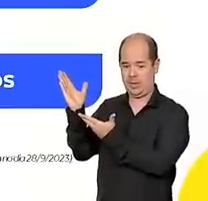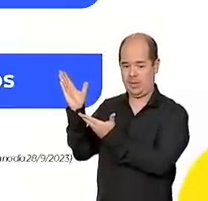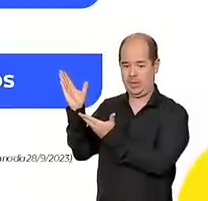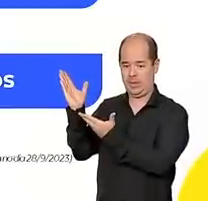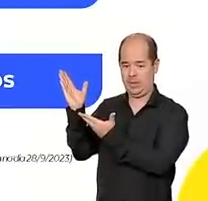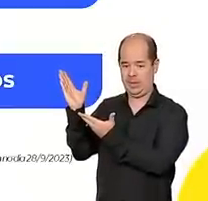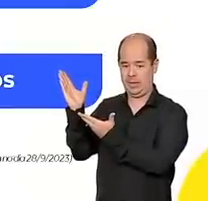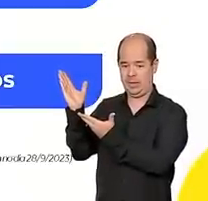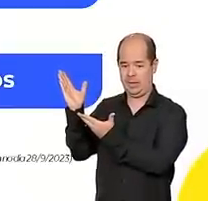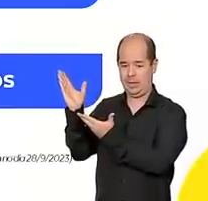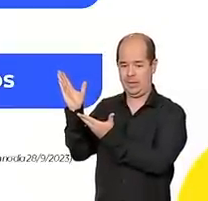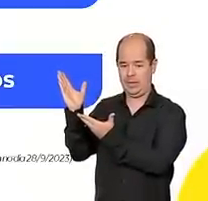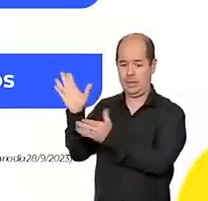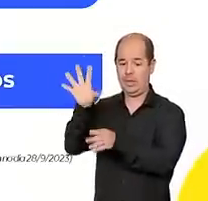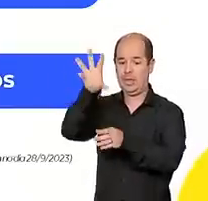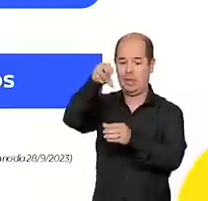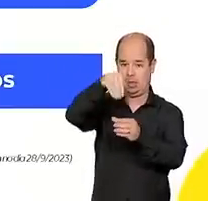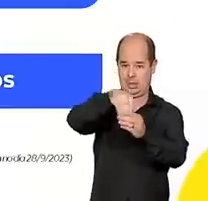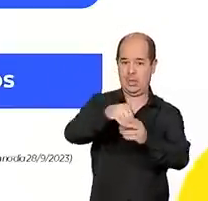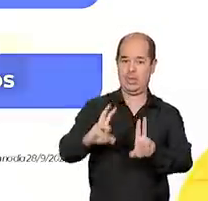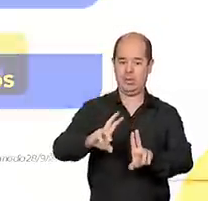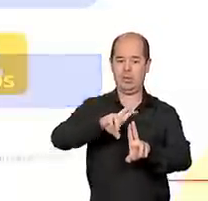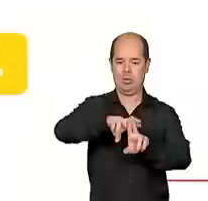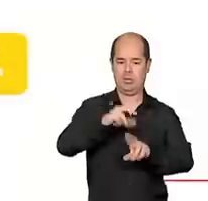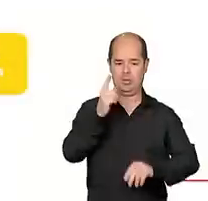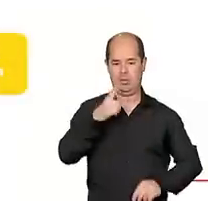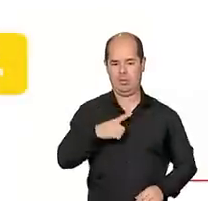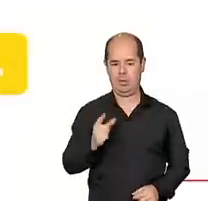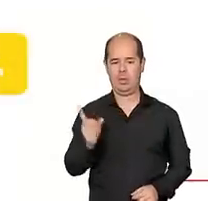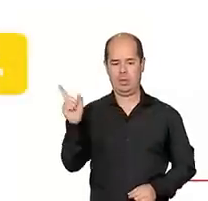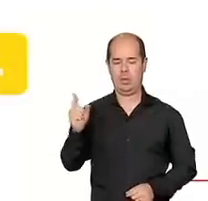se inserem nessa visão. Pode passar?